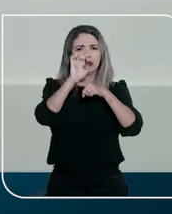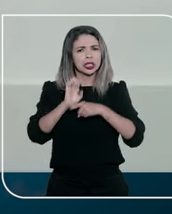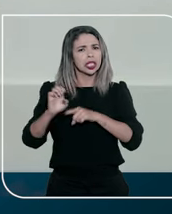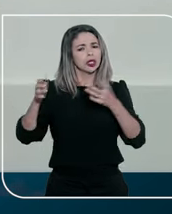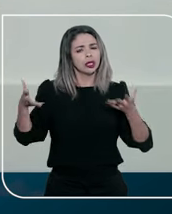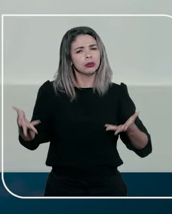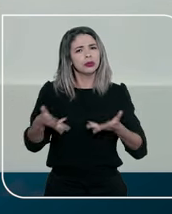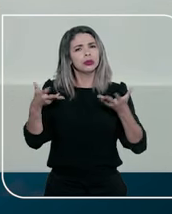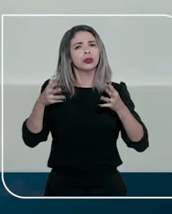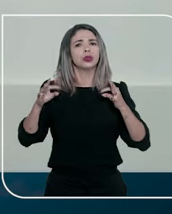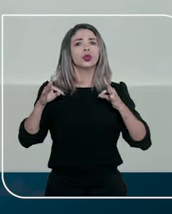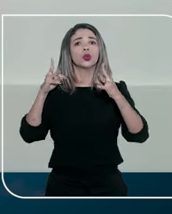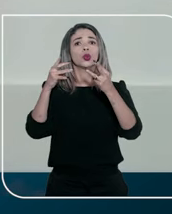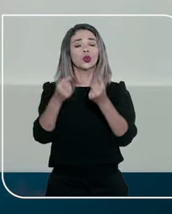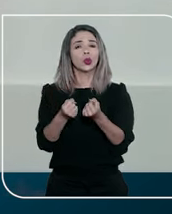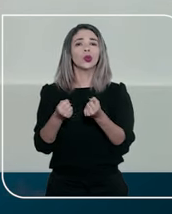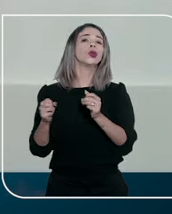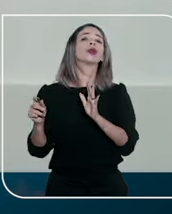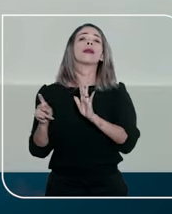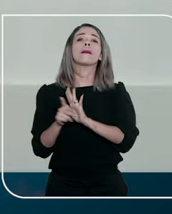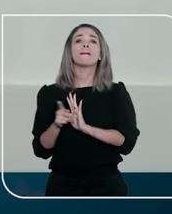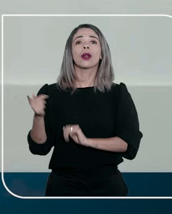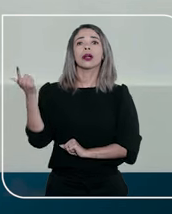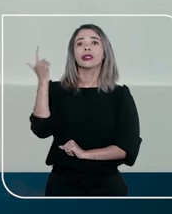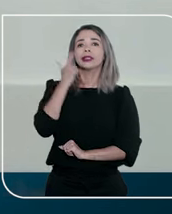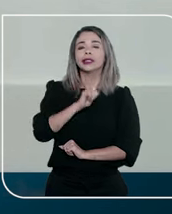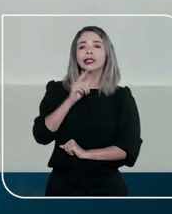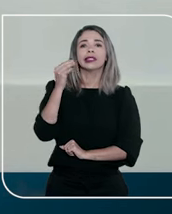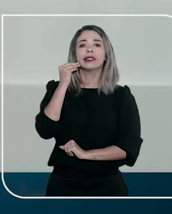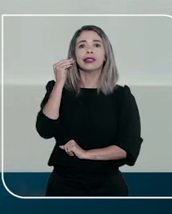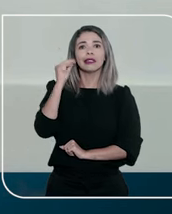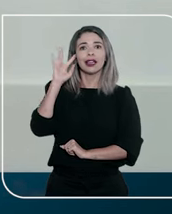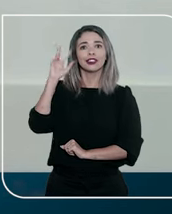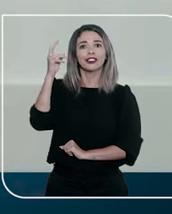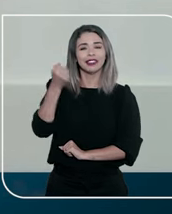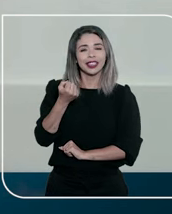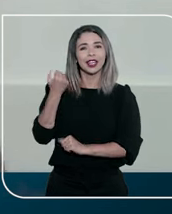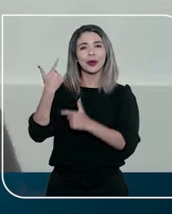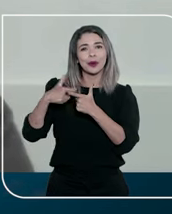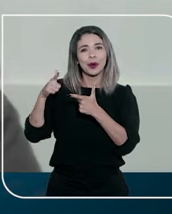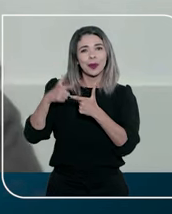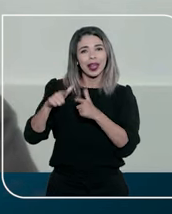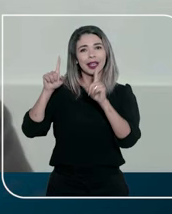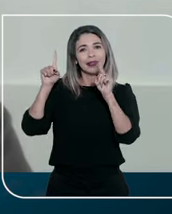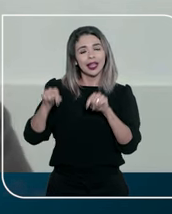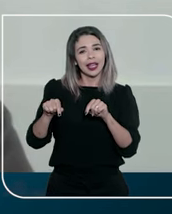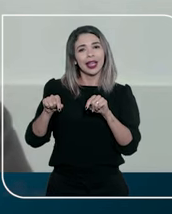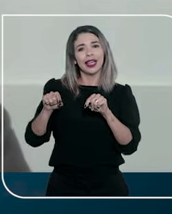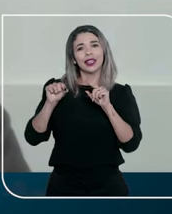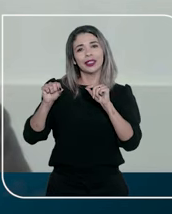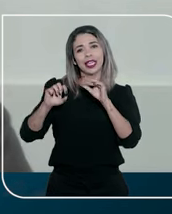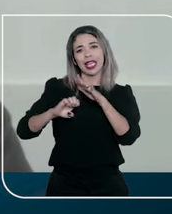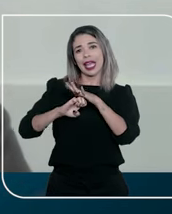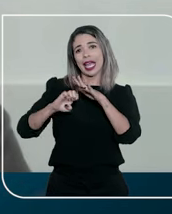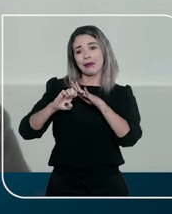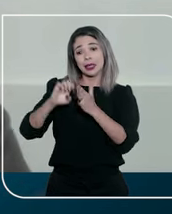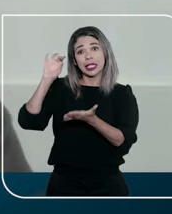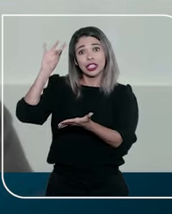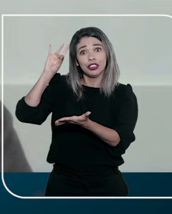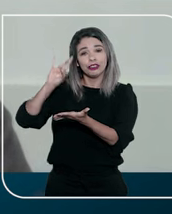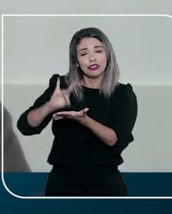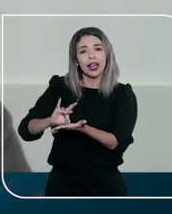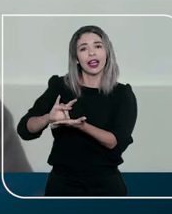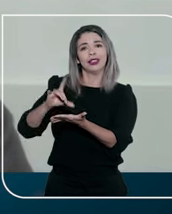mutirões para solucionar aqueles casos em que a companhia aérea de fato deu causa e